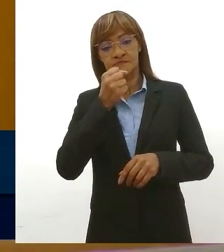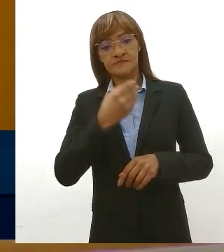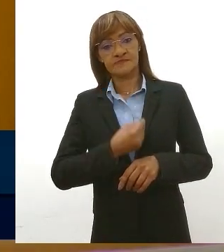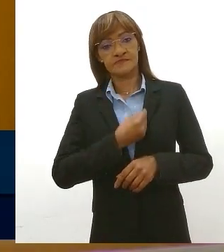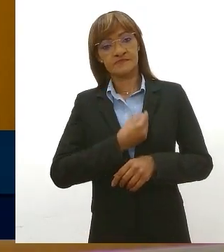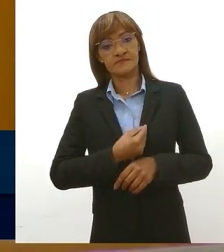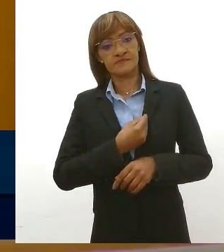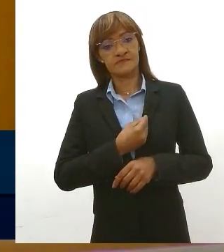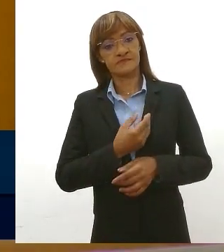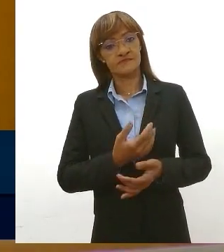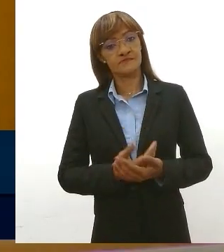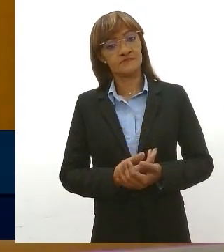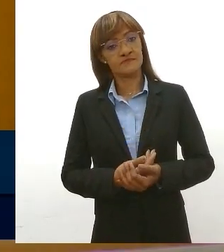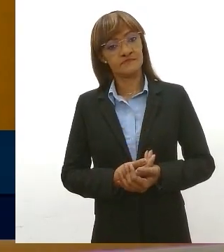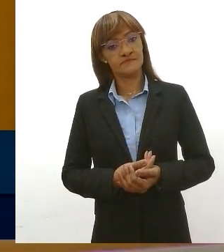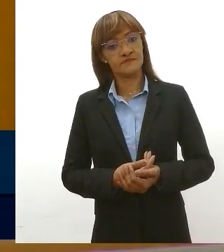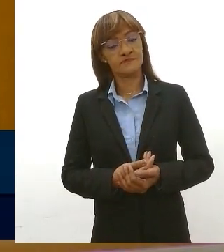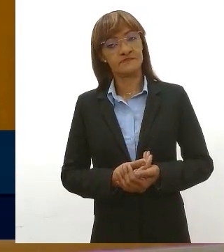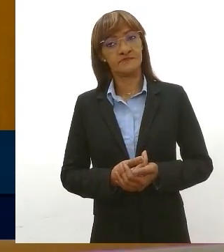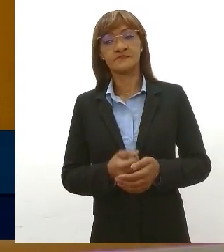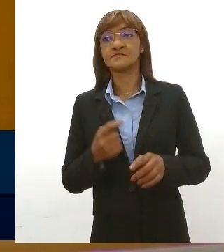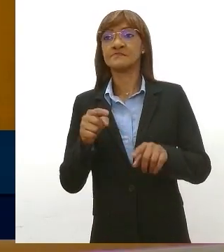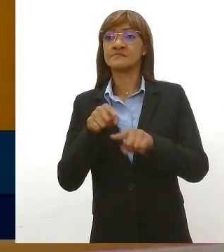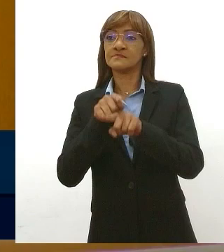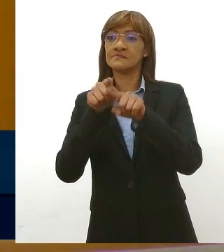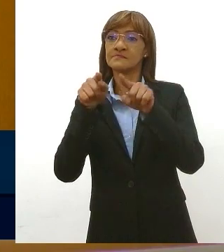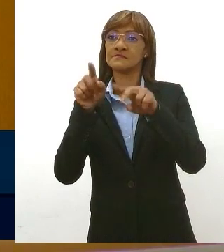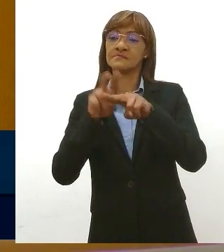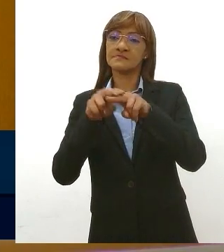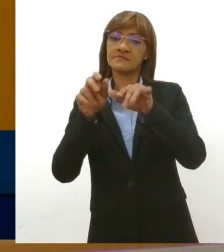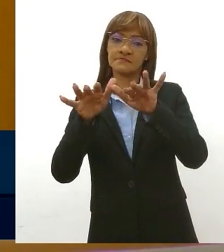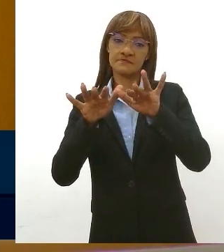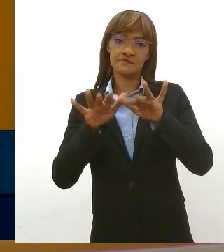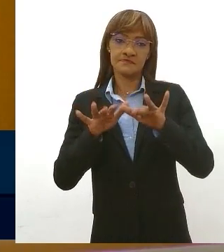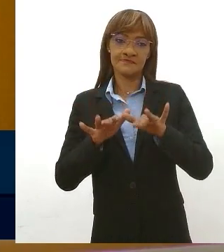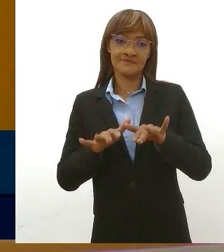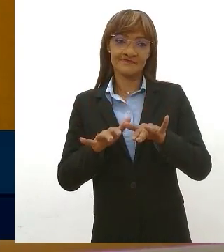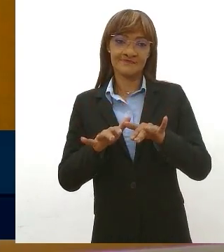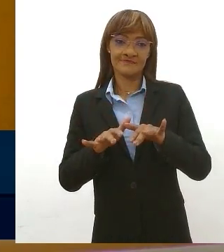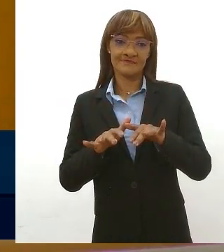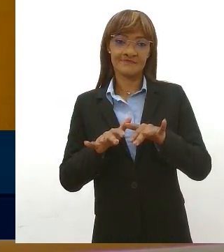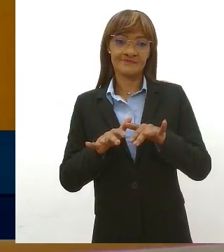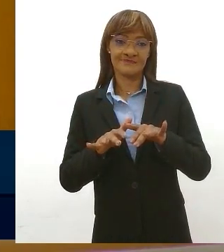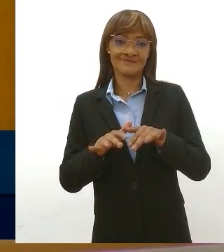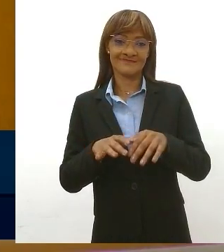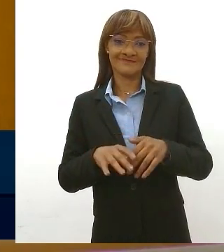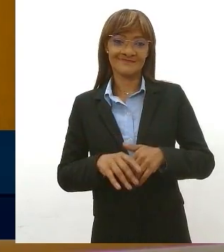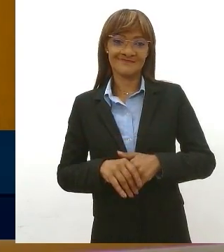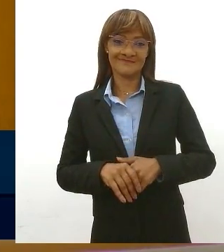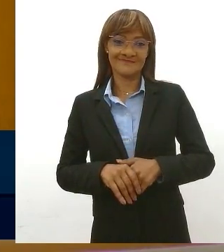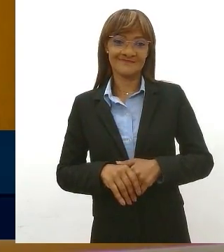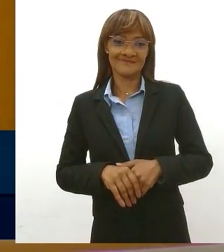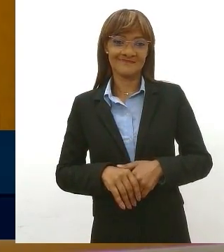público da galeria, o presidente ficou vermelho ali, estou com a bochecha vermelha, presidente.